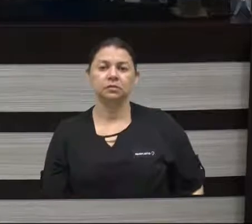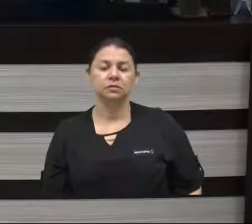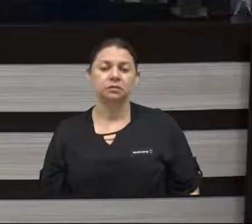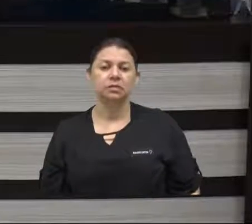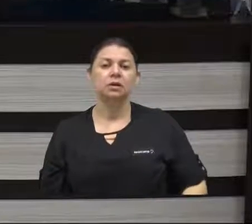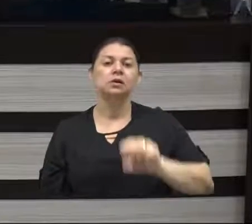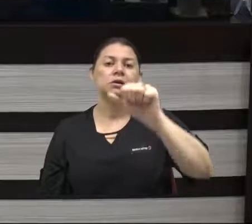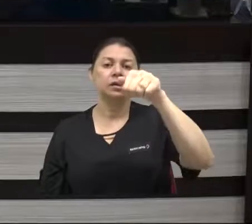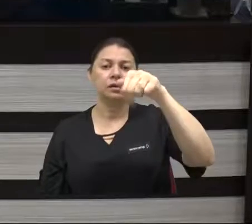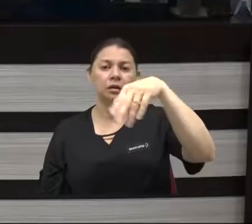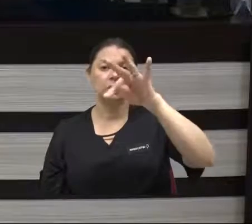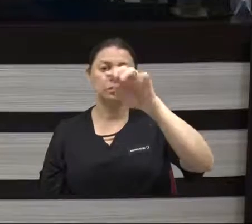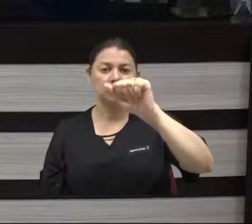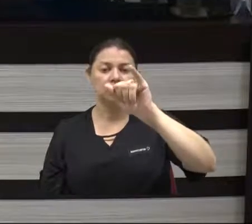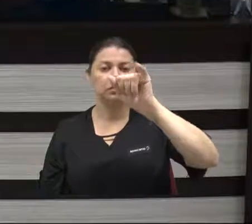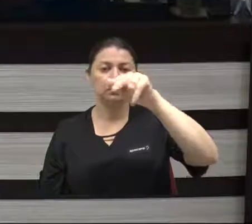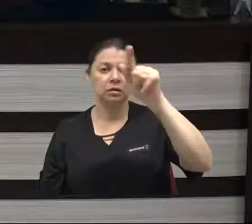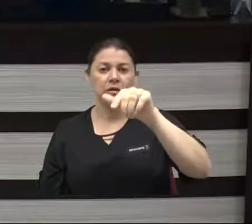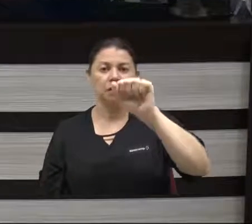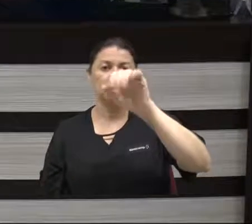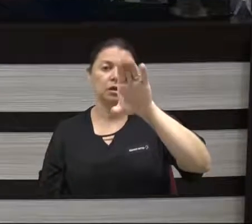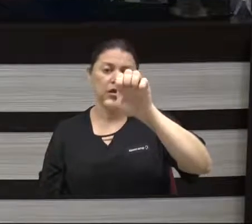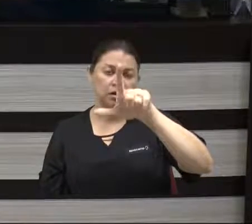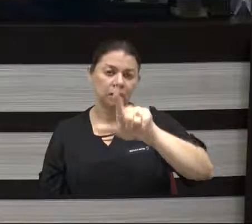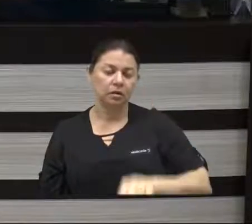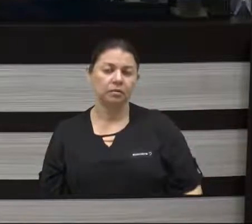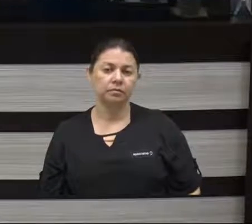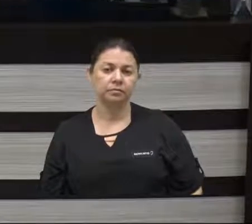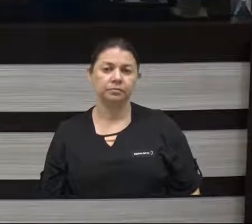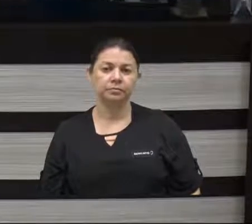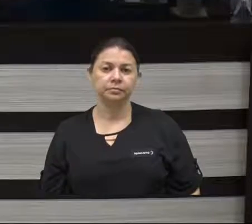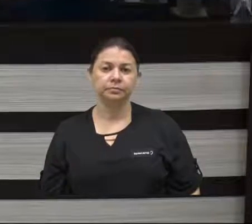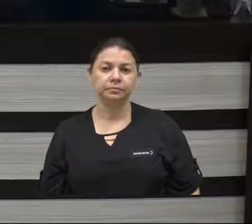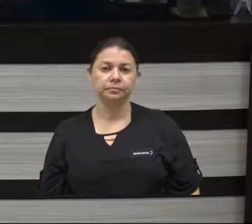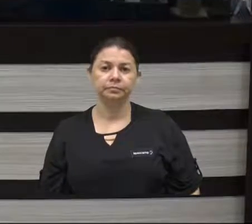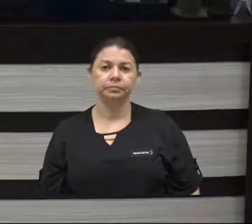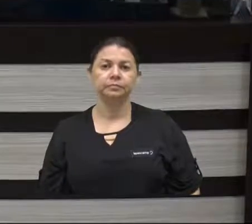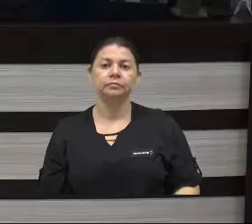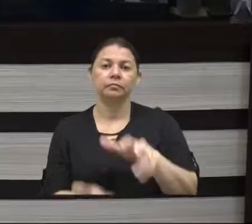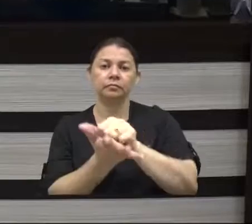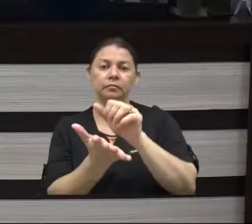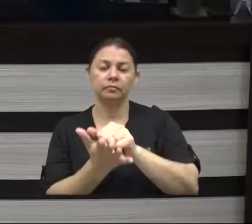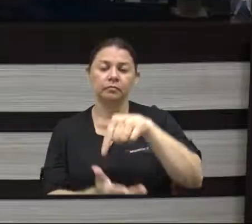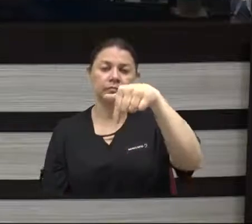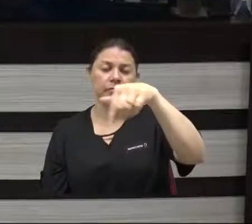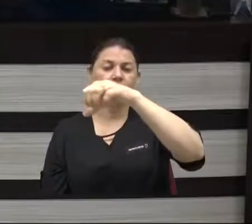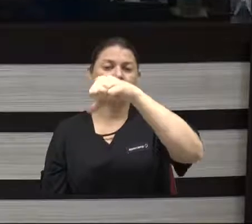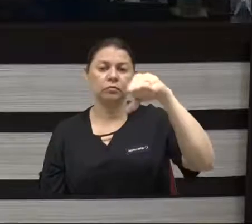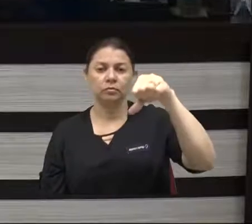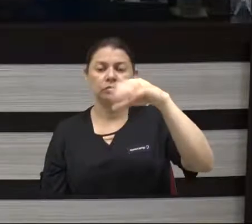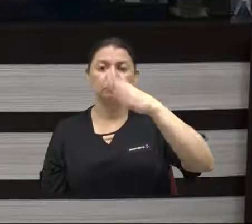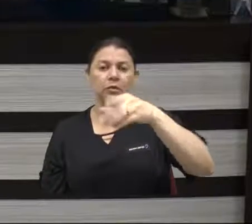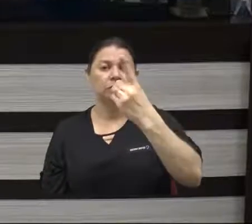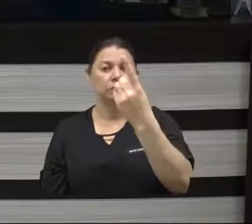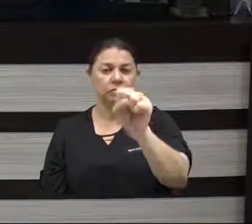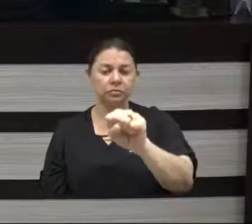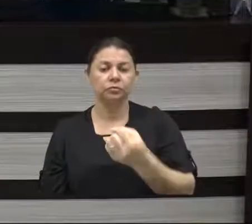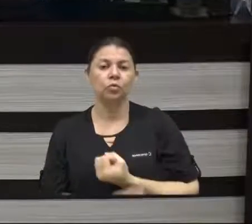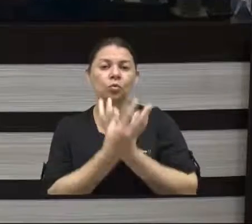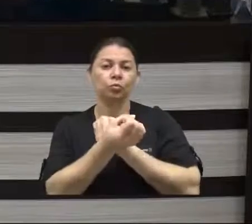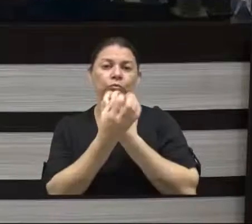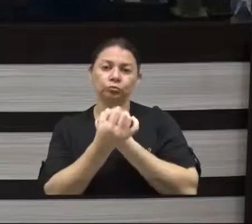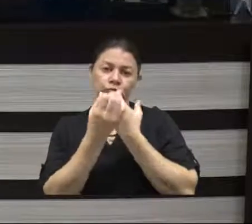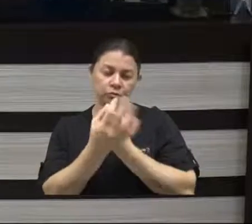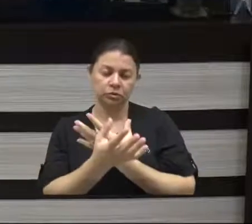Lúcio de Oliveira. Em discussão. Não havendo executivo. Requerimento número 799/2018 requer informações ao